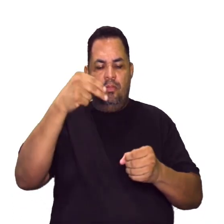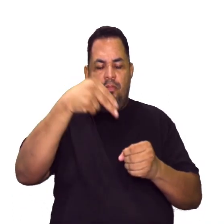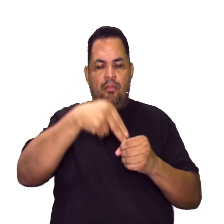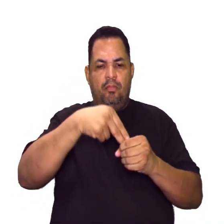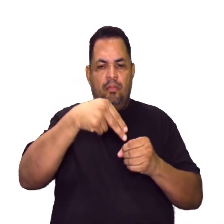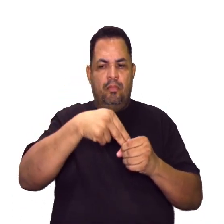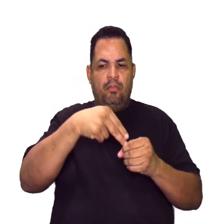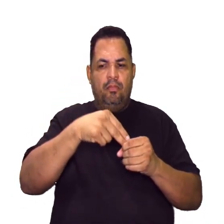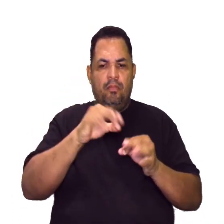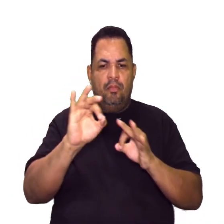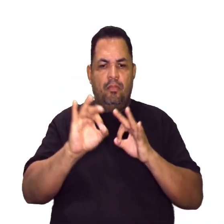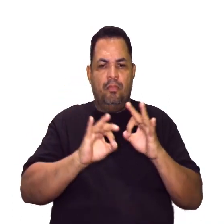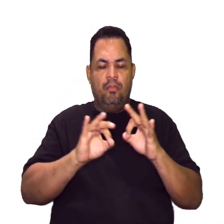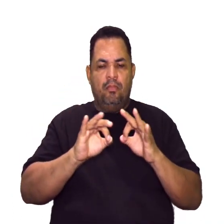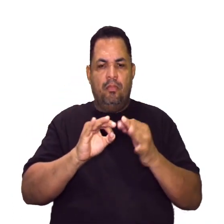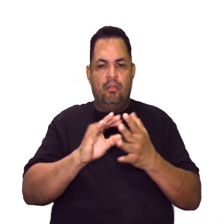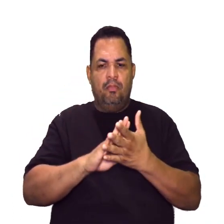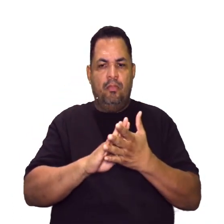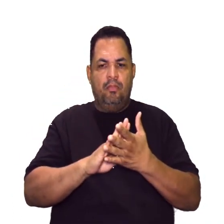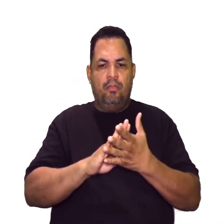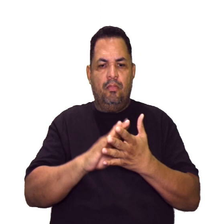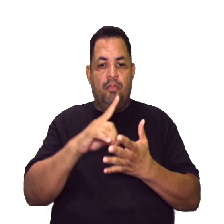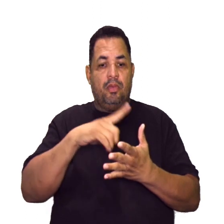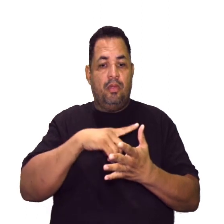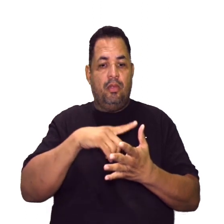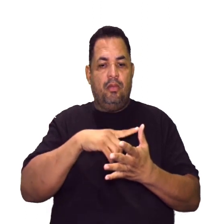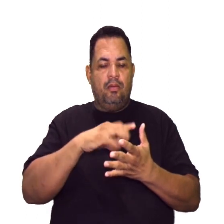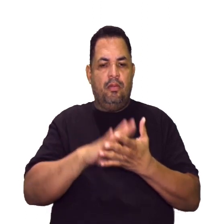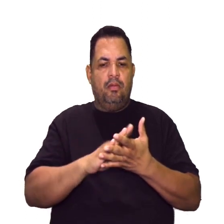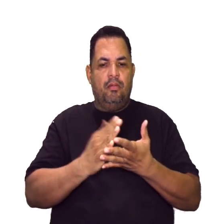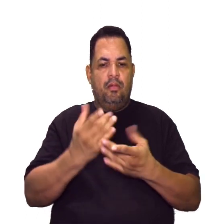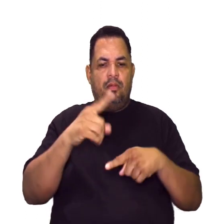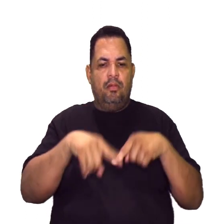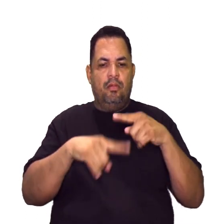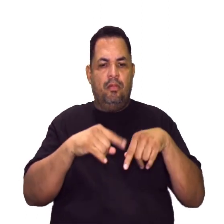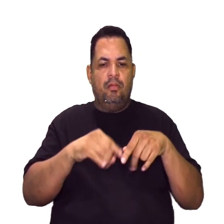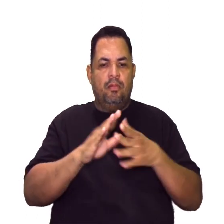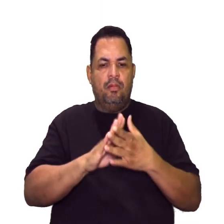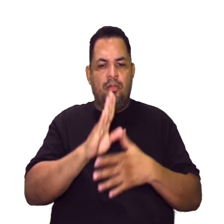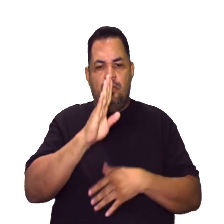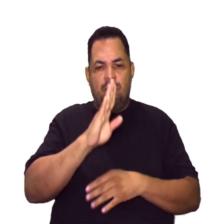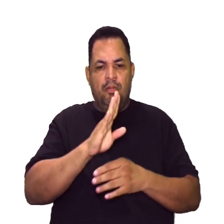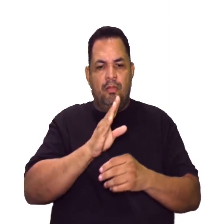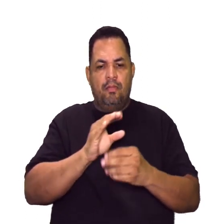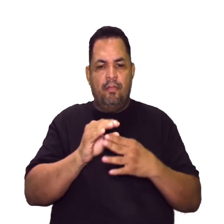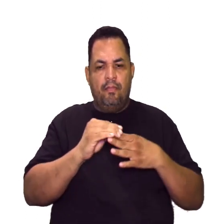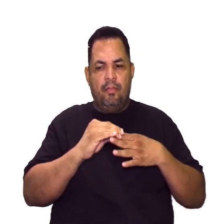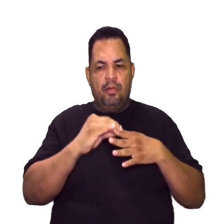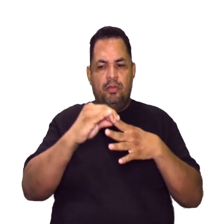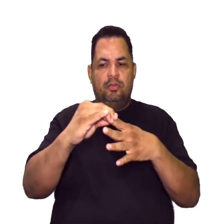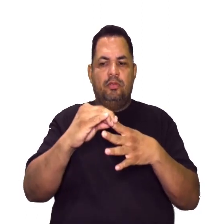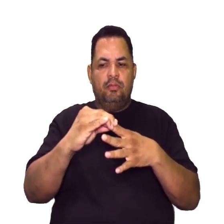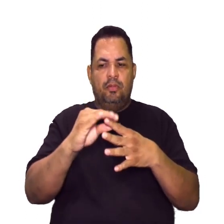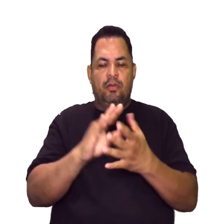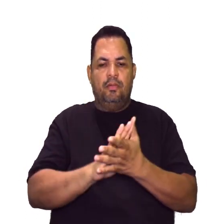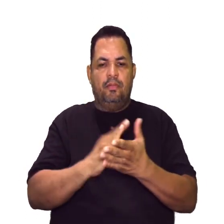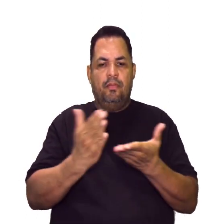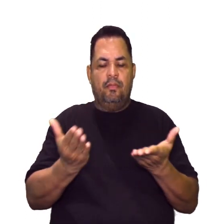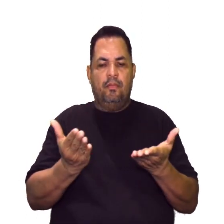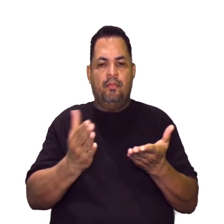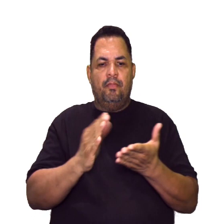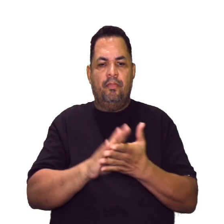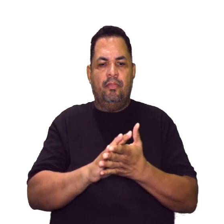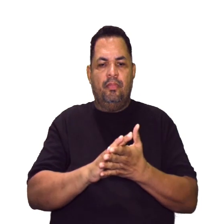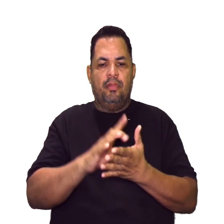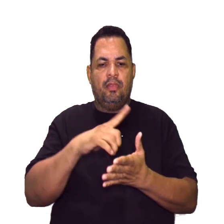núcleo, que esses pares sobram no elemento central. Daí, quando não sobra, nós